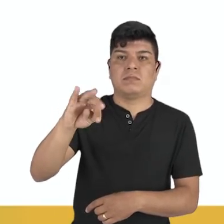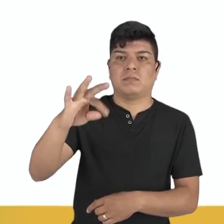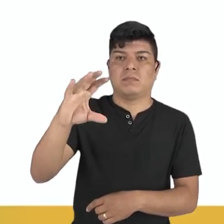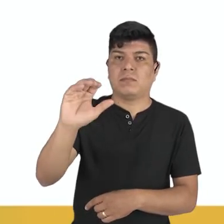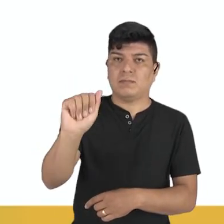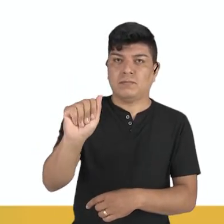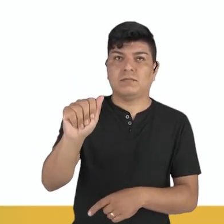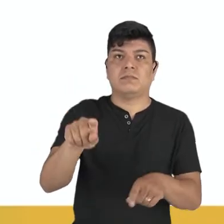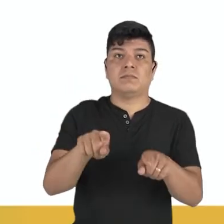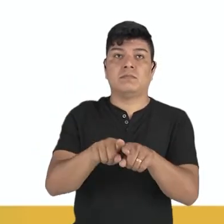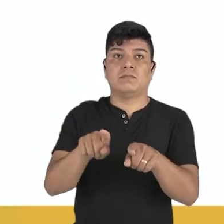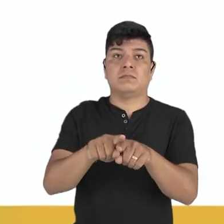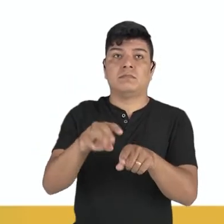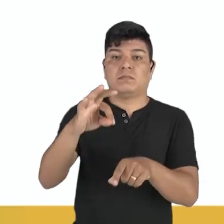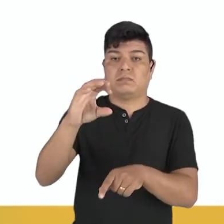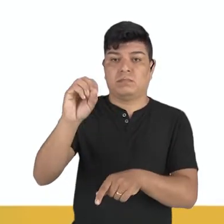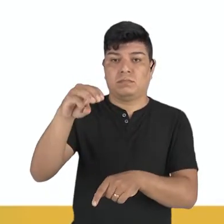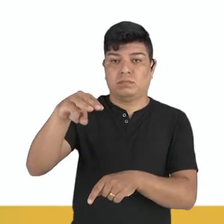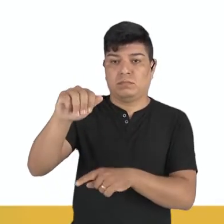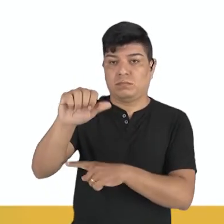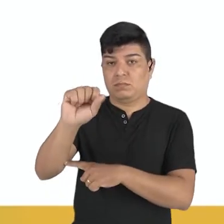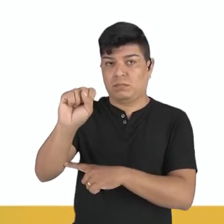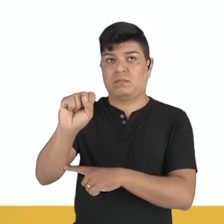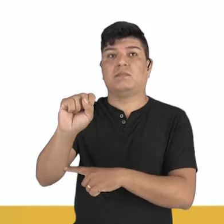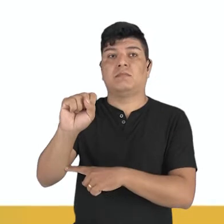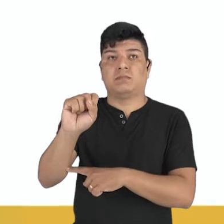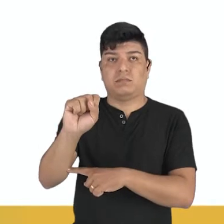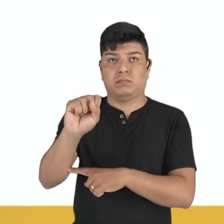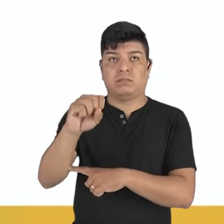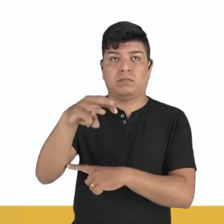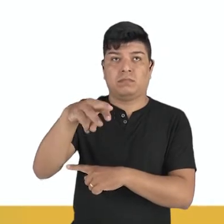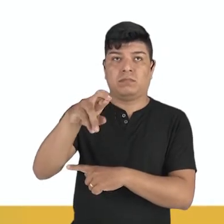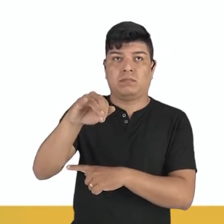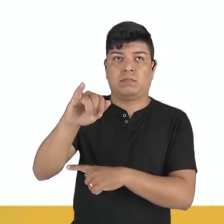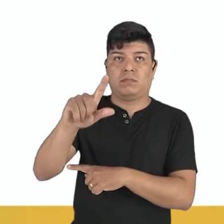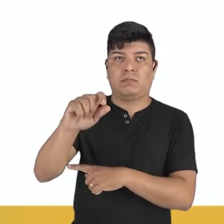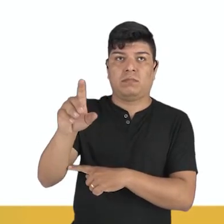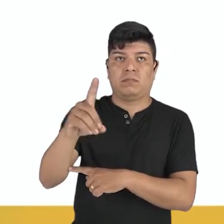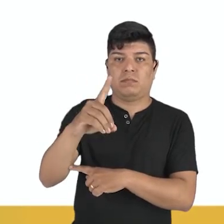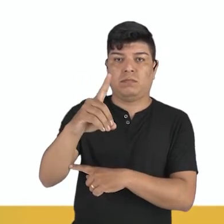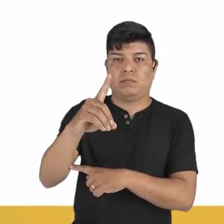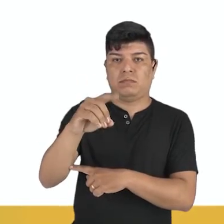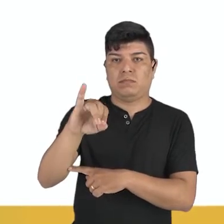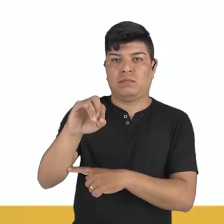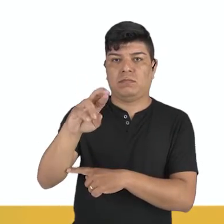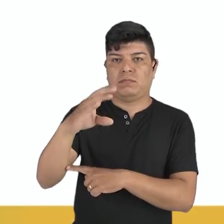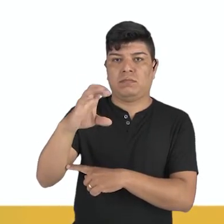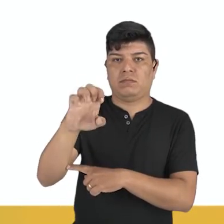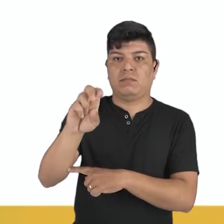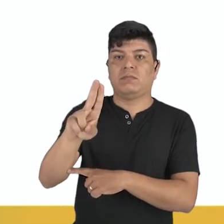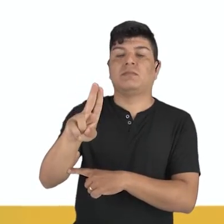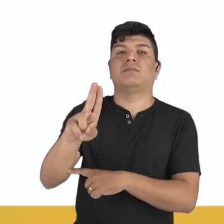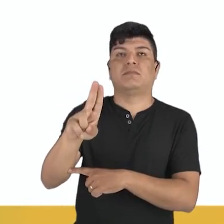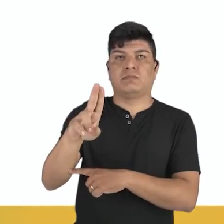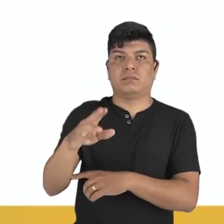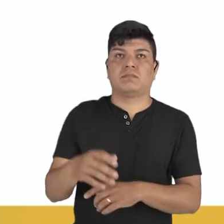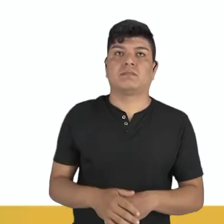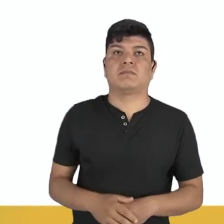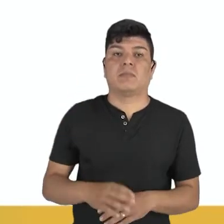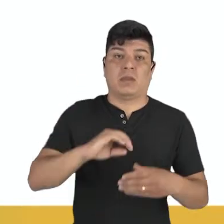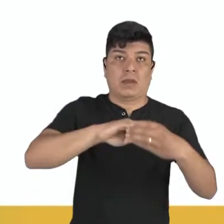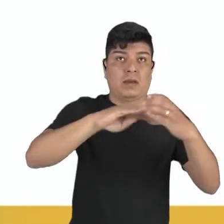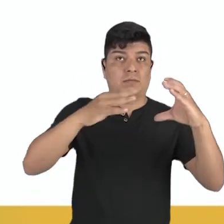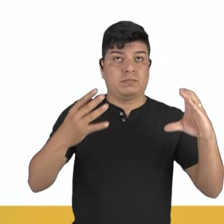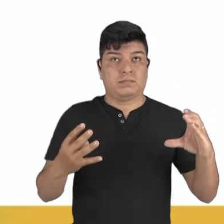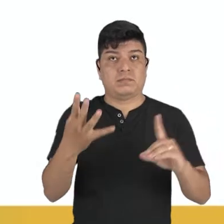Tomás Antônio Gonzaga Marília de Dirceu as características dessa escola é o que a arte